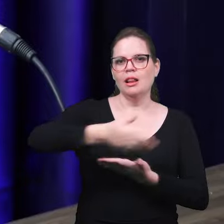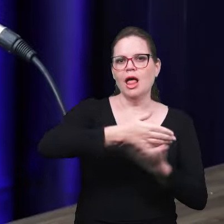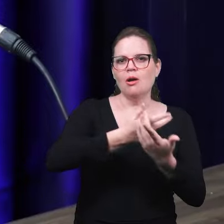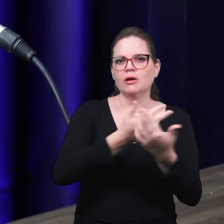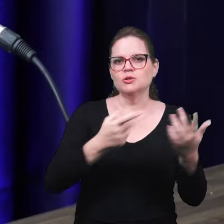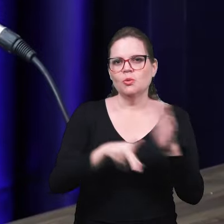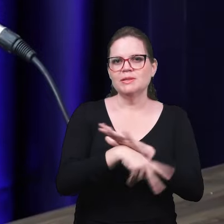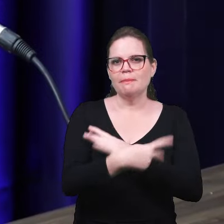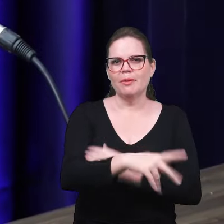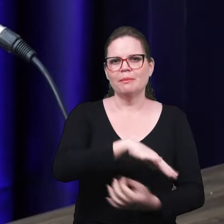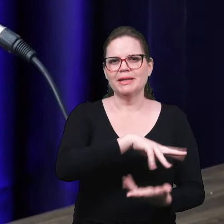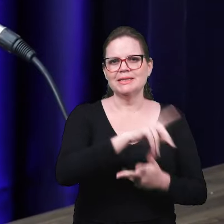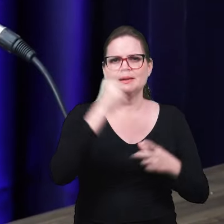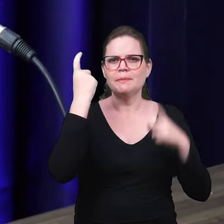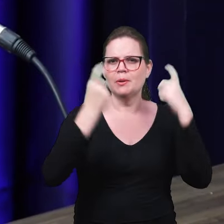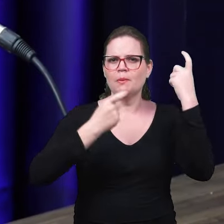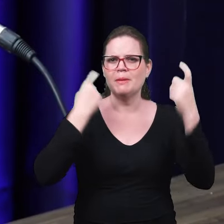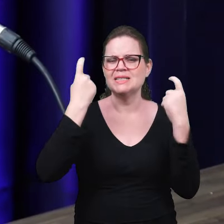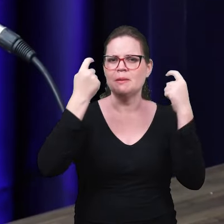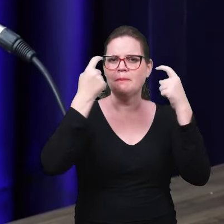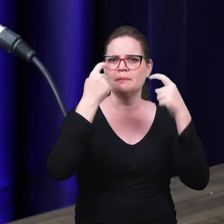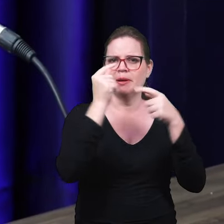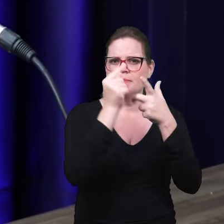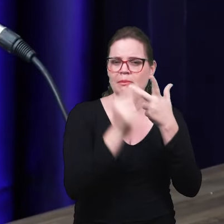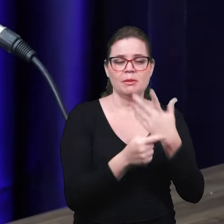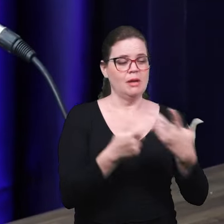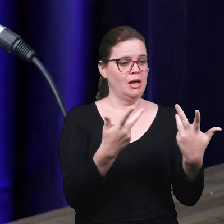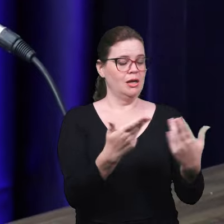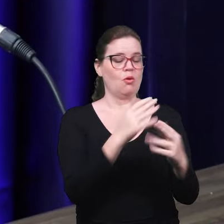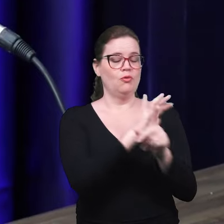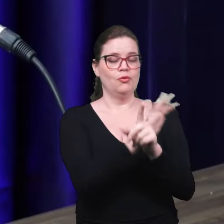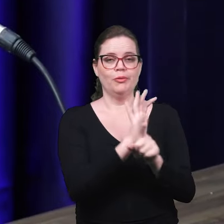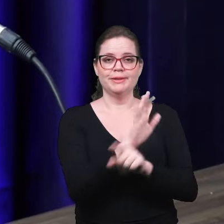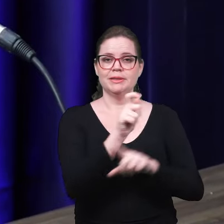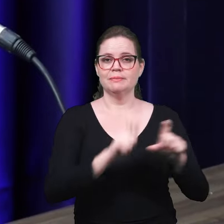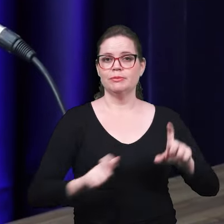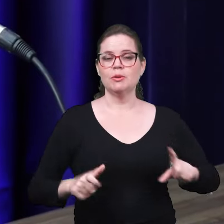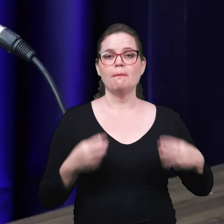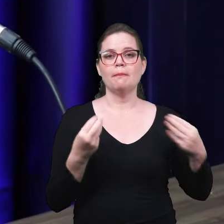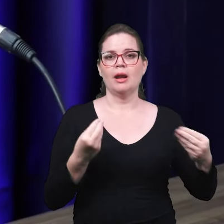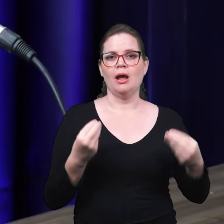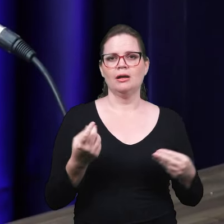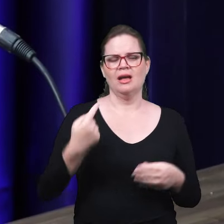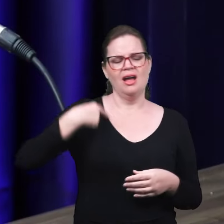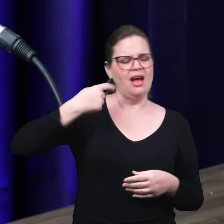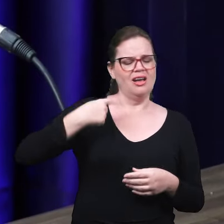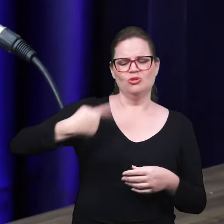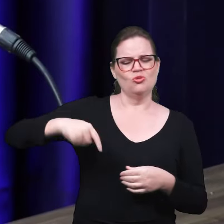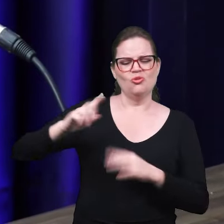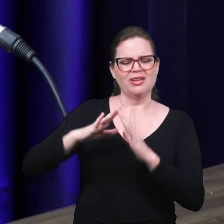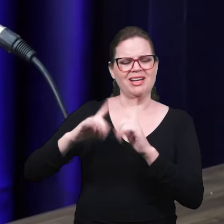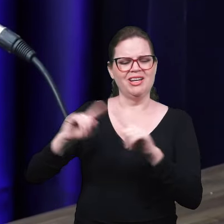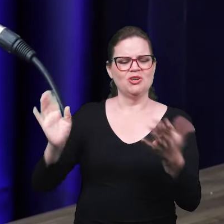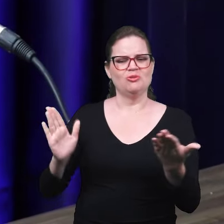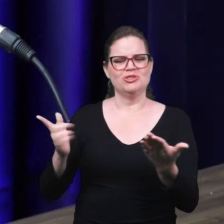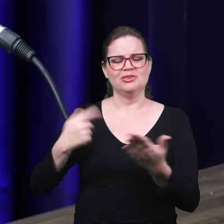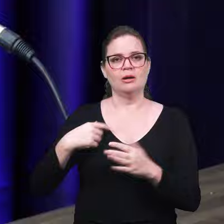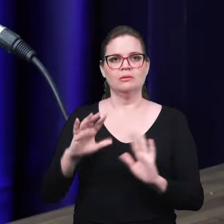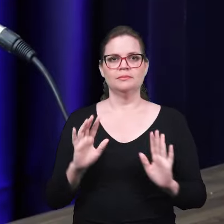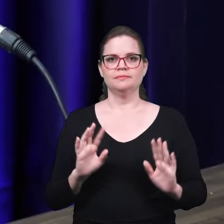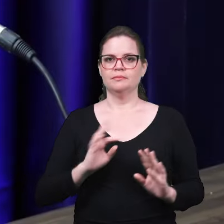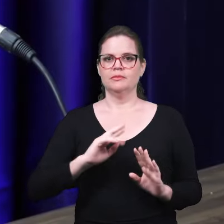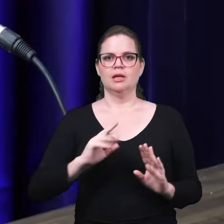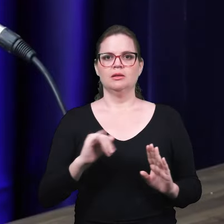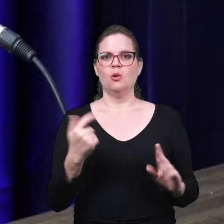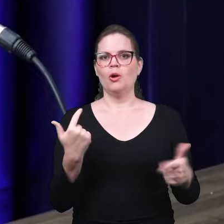homem com muitas preocupações dessa vida, e para que ele não tenha tempo de buscar a Deus. Não é trabalho,